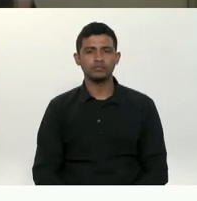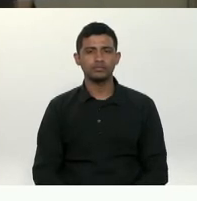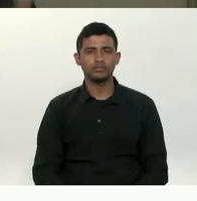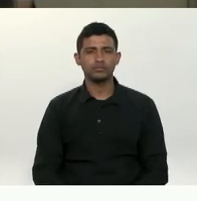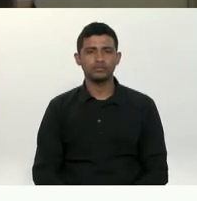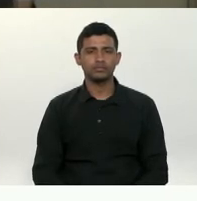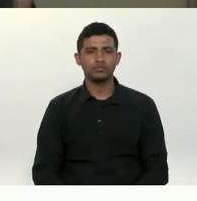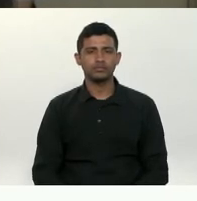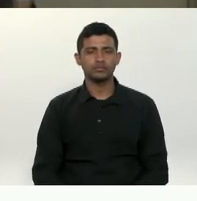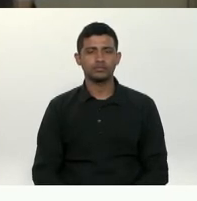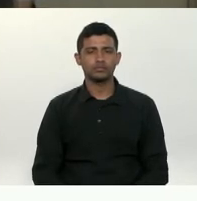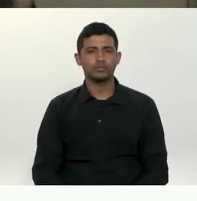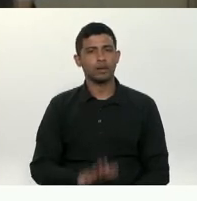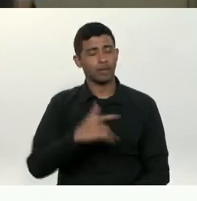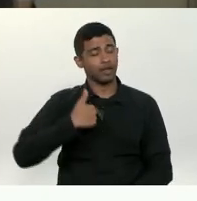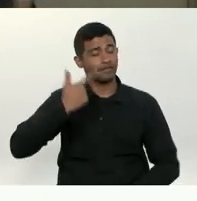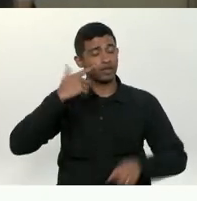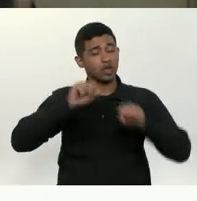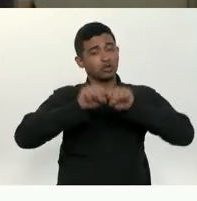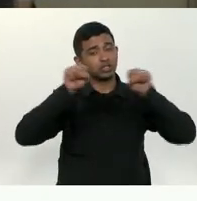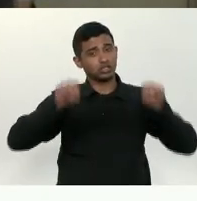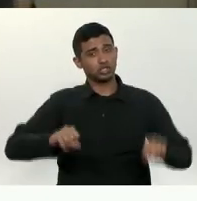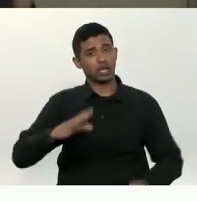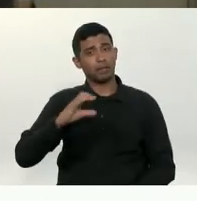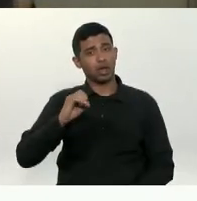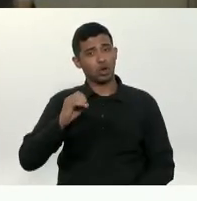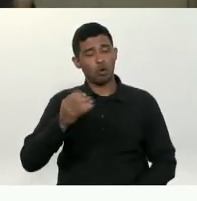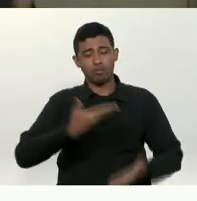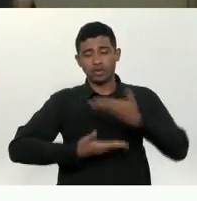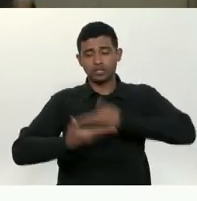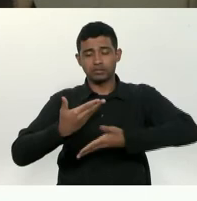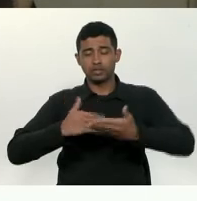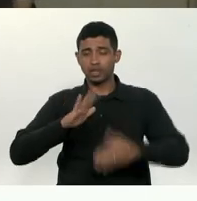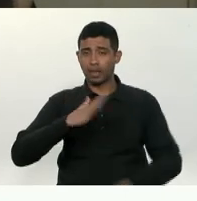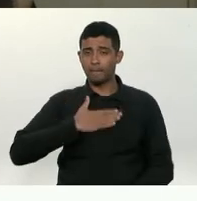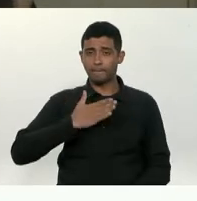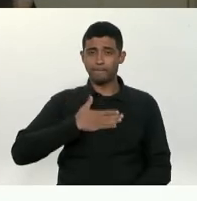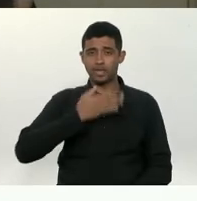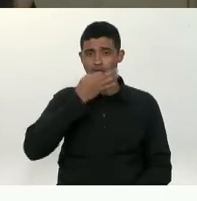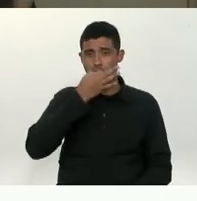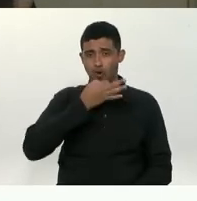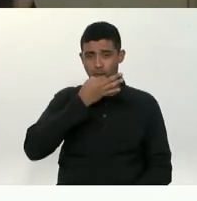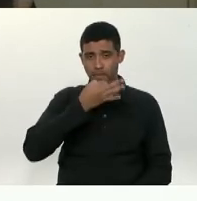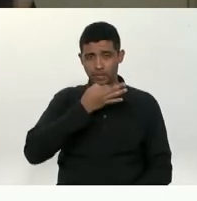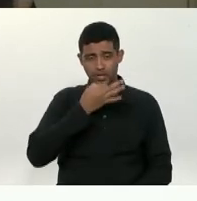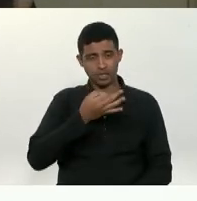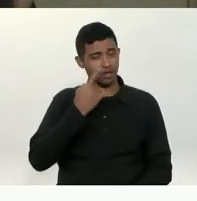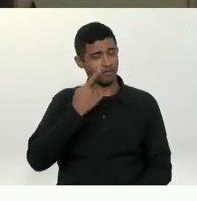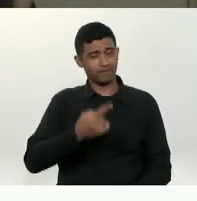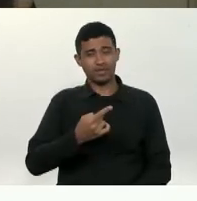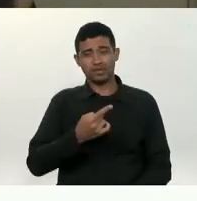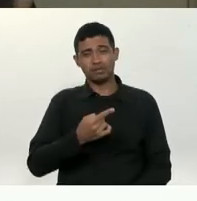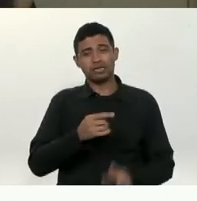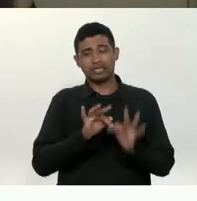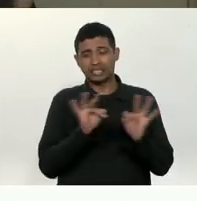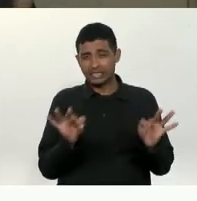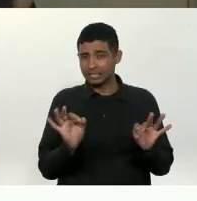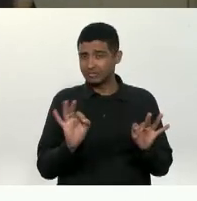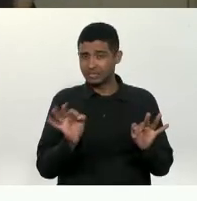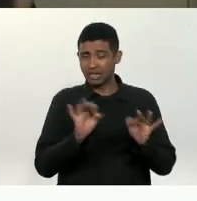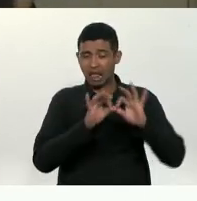Agora, o sistema de coparticipação, para mim, na minha opinião, desburocratiza o sistema ao invés de burocratizar, porque ao invés de ter que